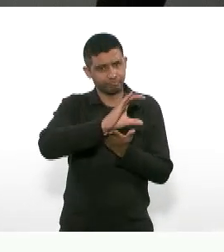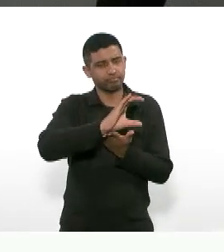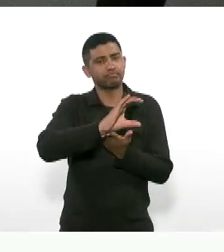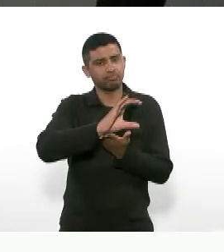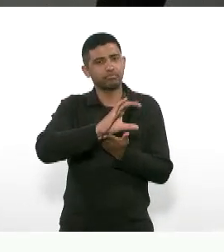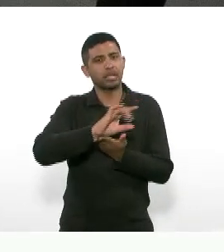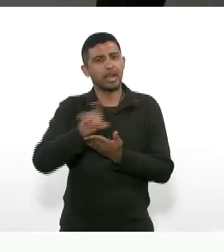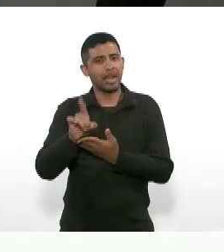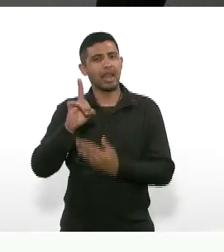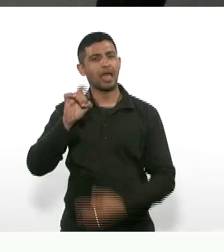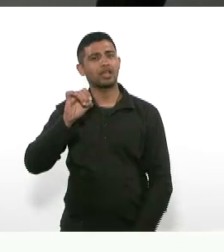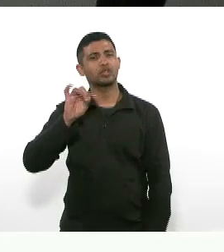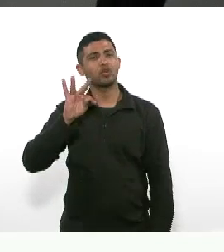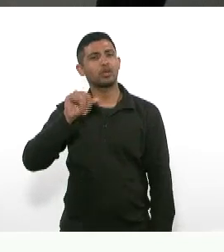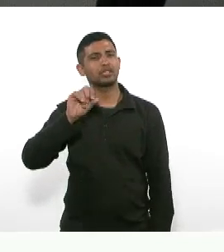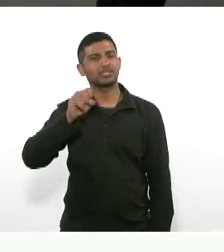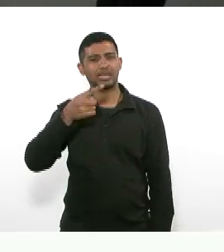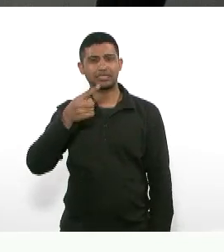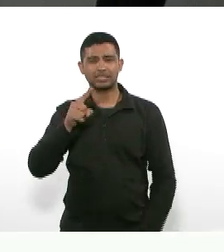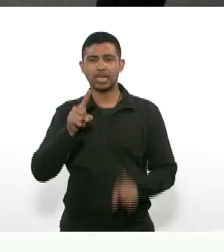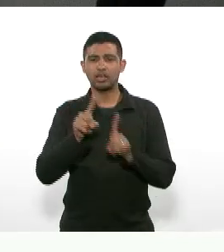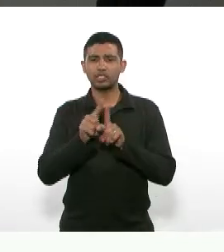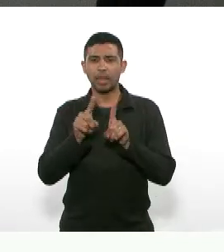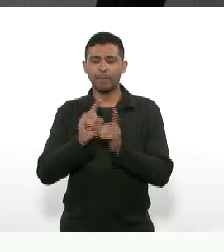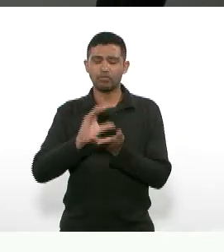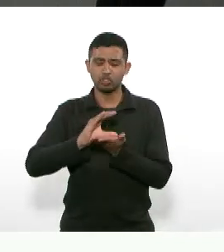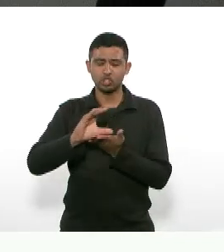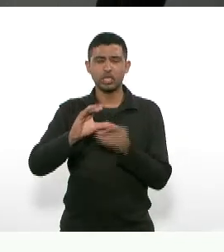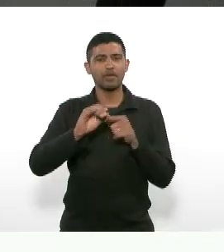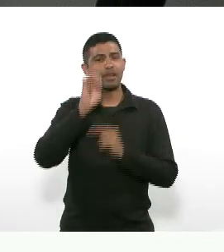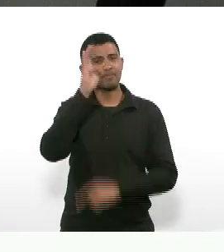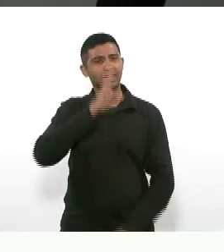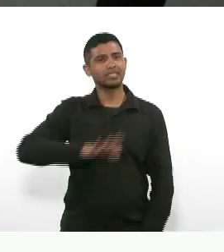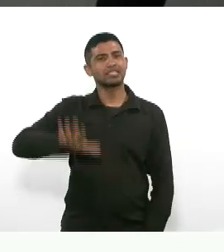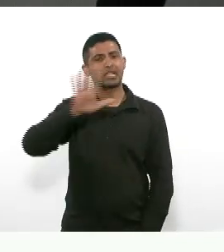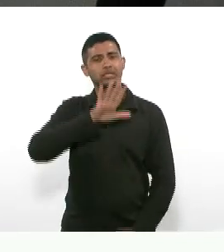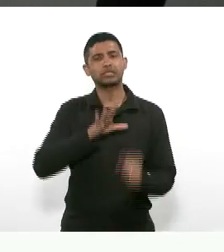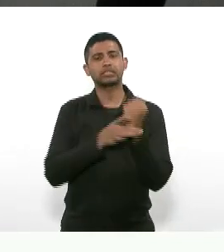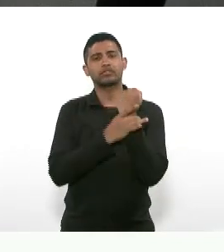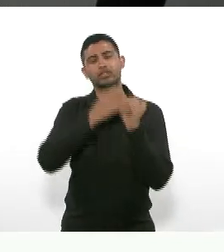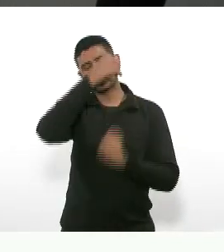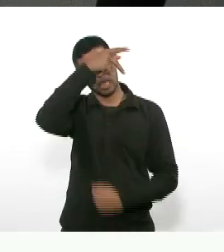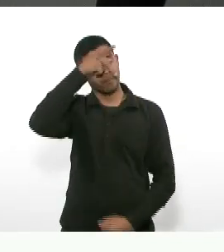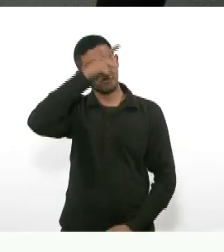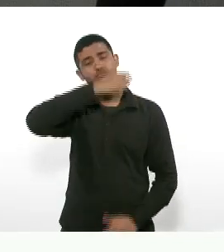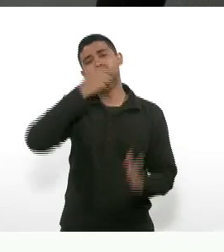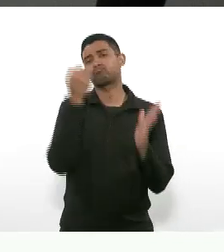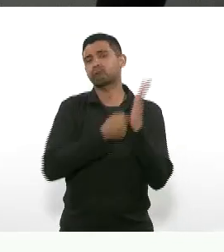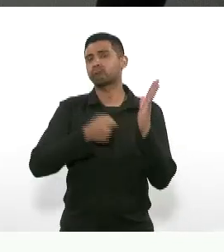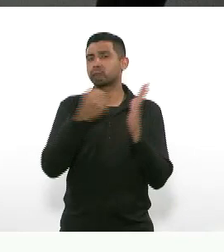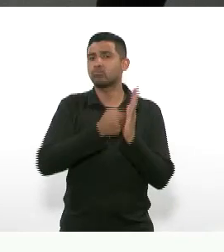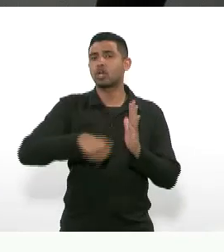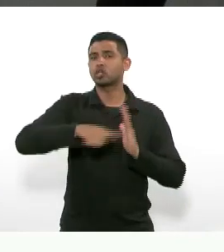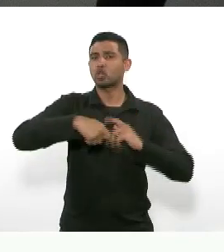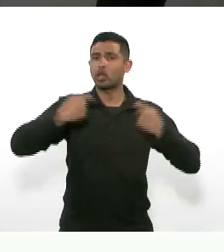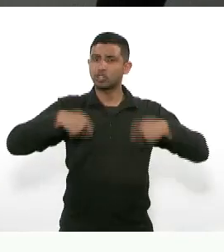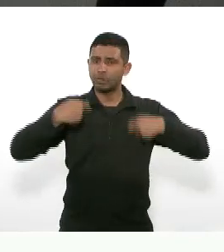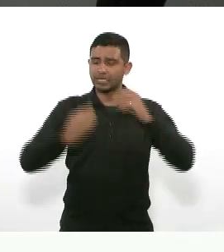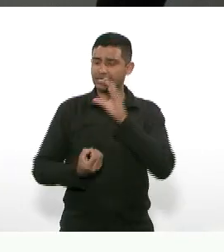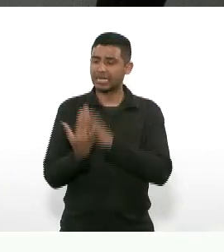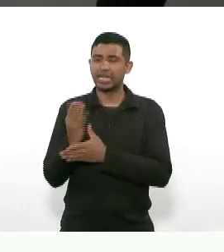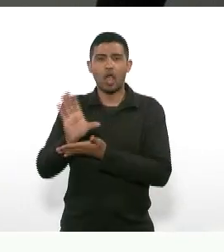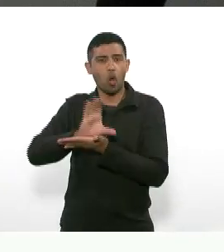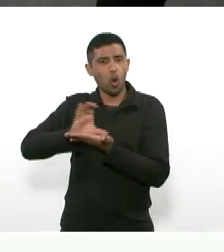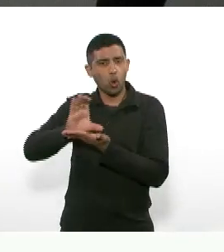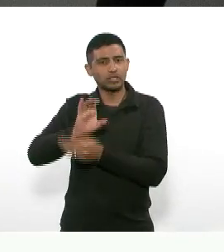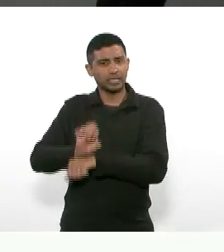das dotações do Fundo Nacional de Segurança Pública, obrigatoriamente nós vamos ter que ter um Conselho